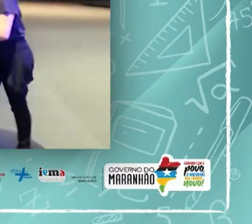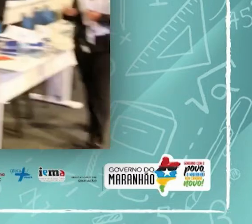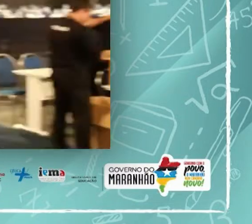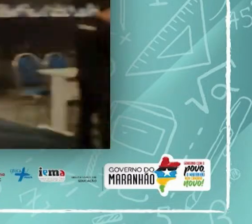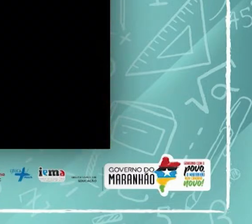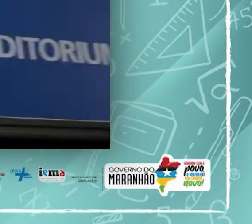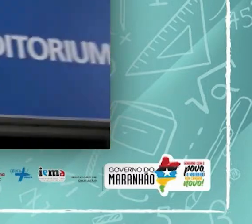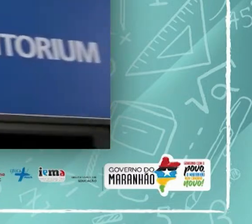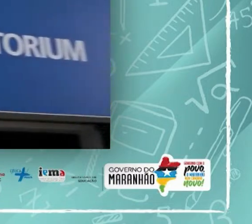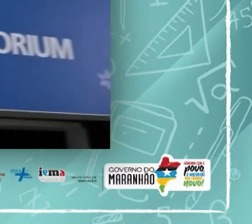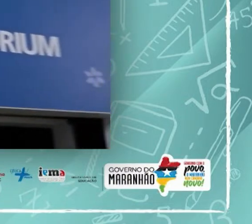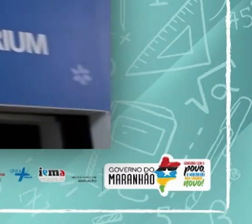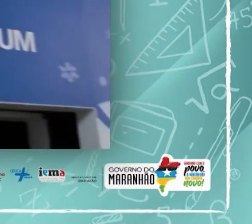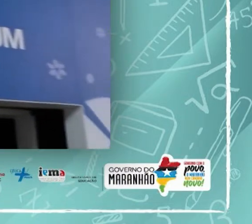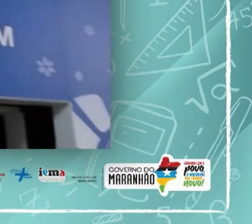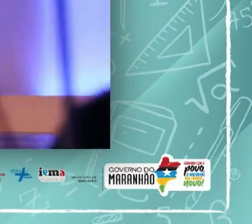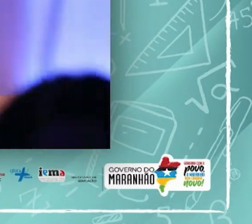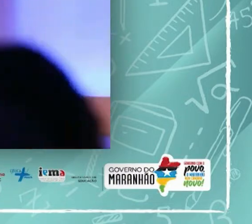as coisas